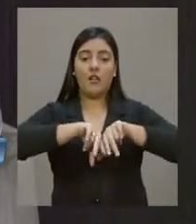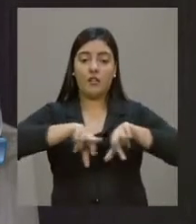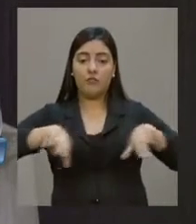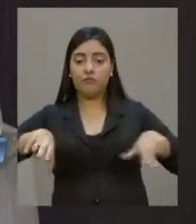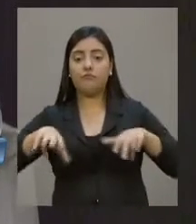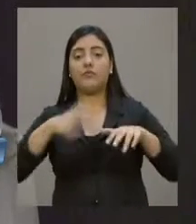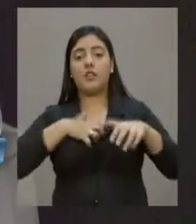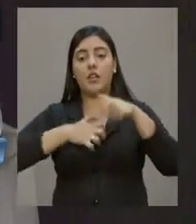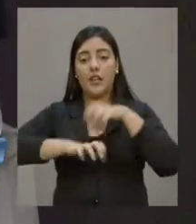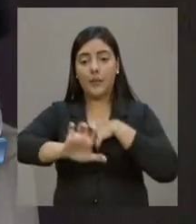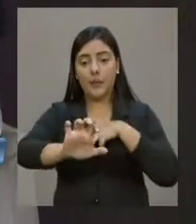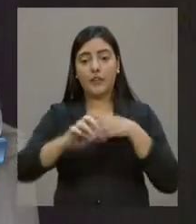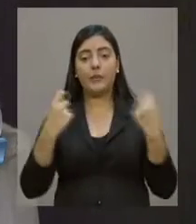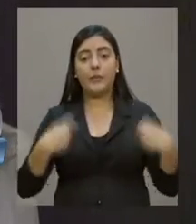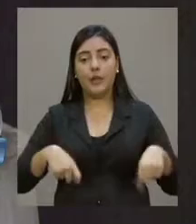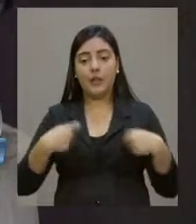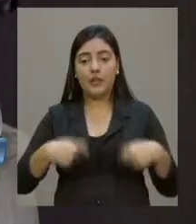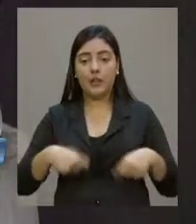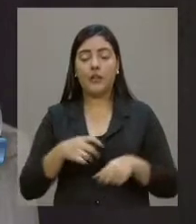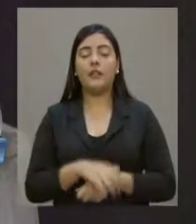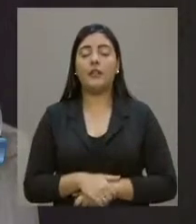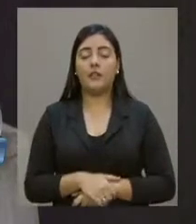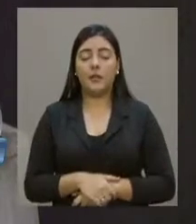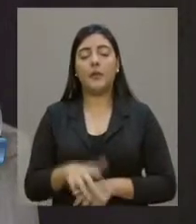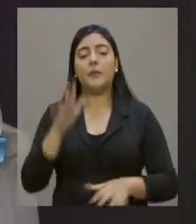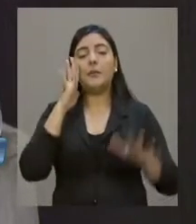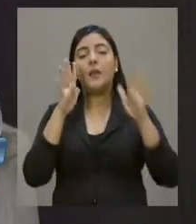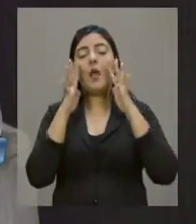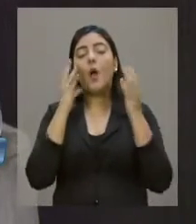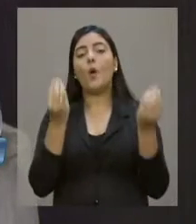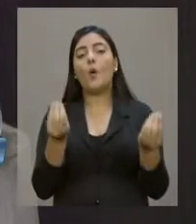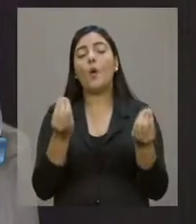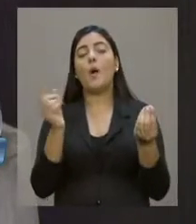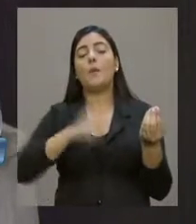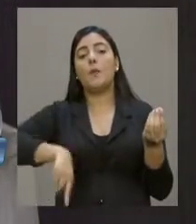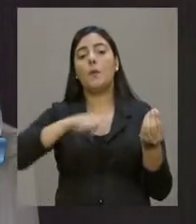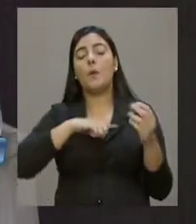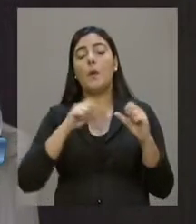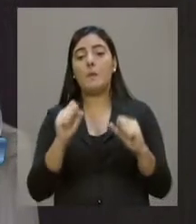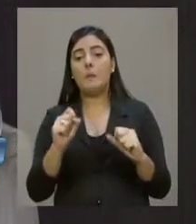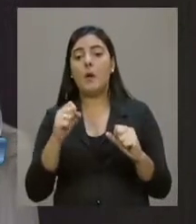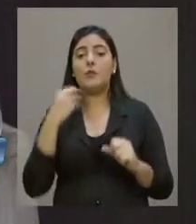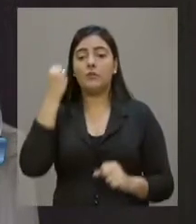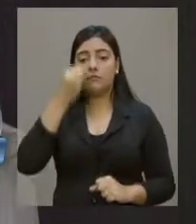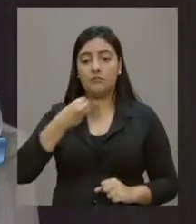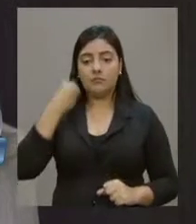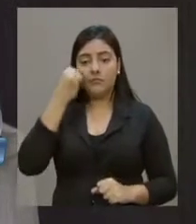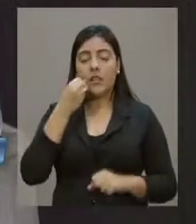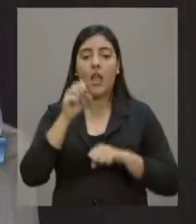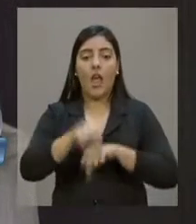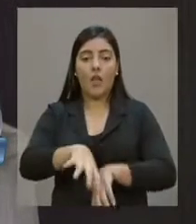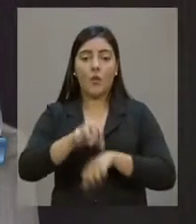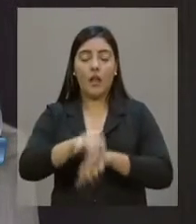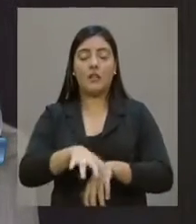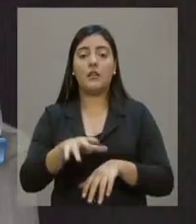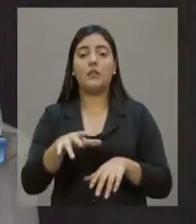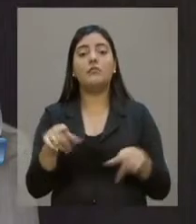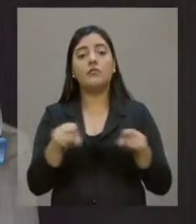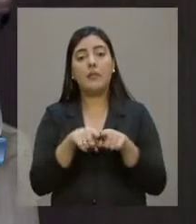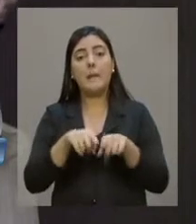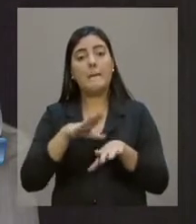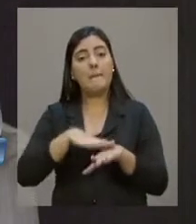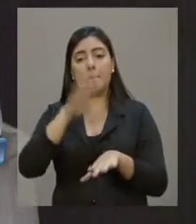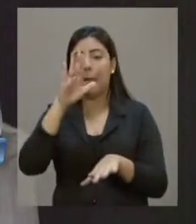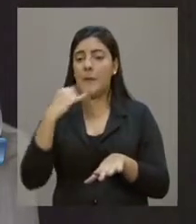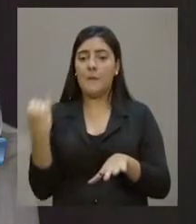a empatia com o outro, né? Pensar como é que nós podemos ter uma experiência educacional, inclusive, mais